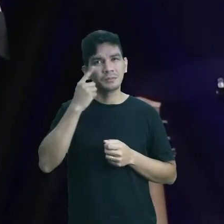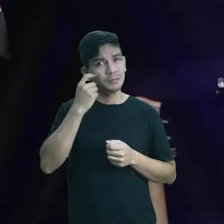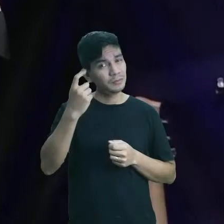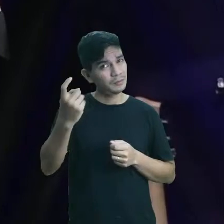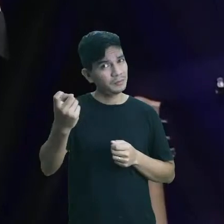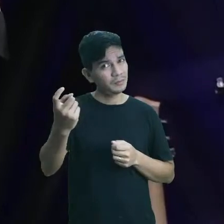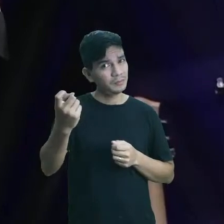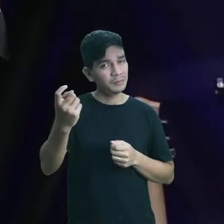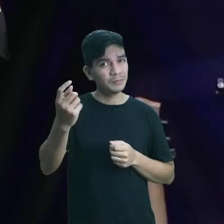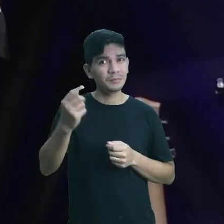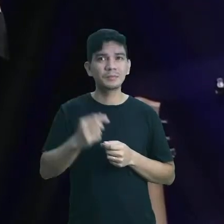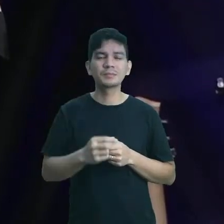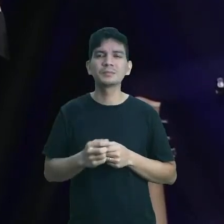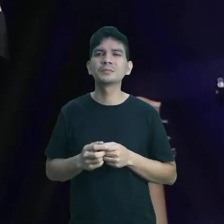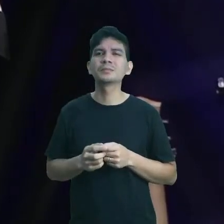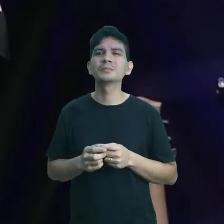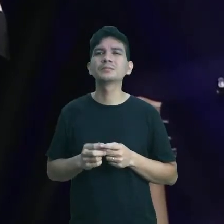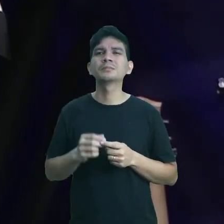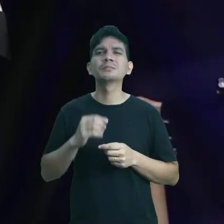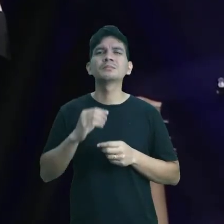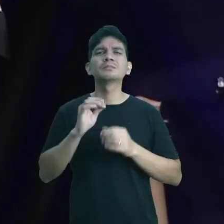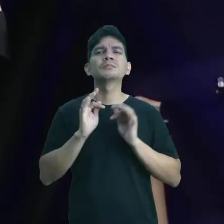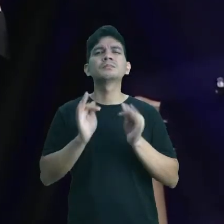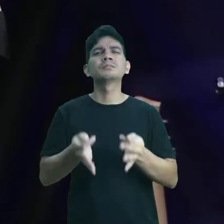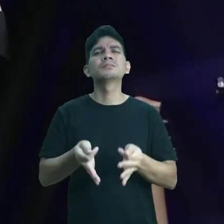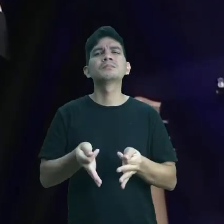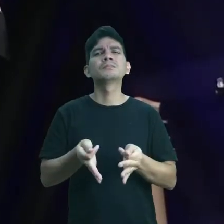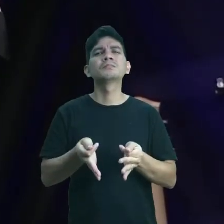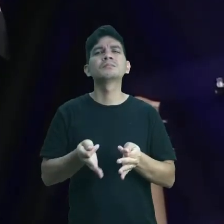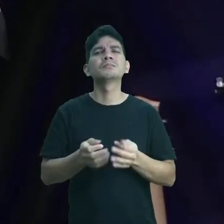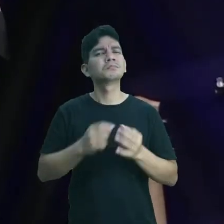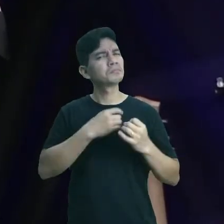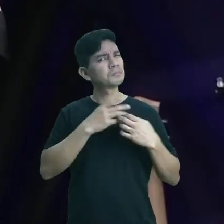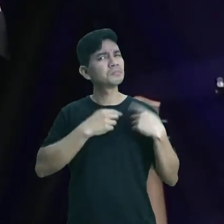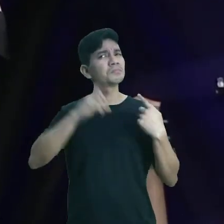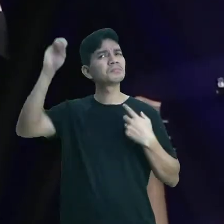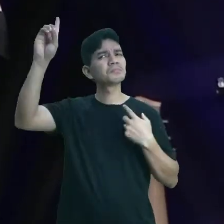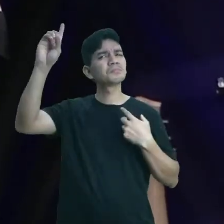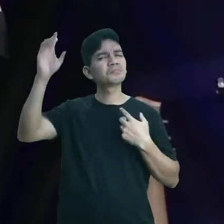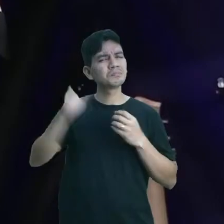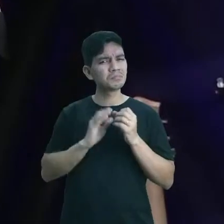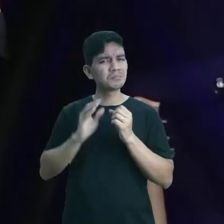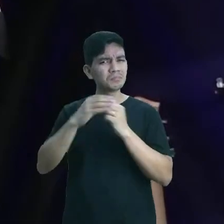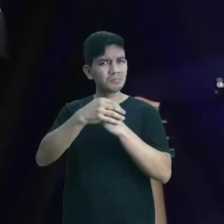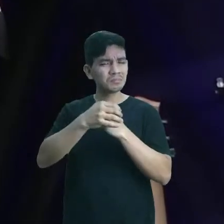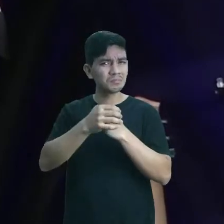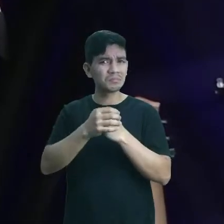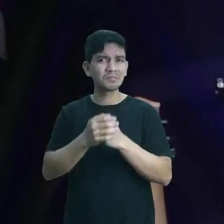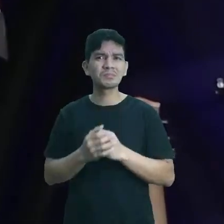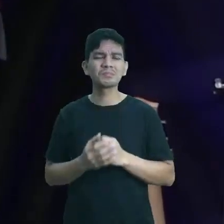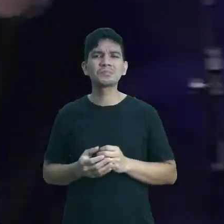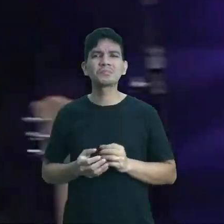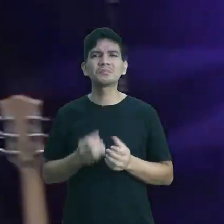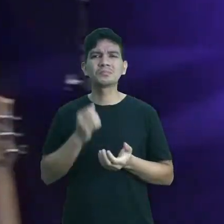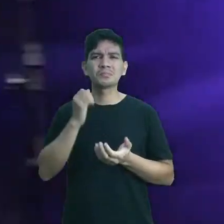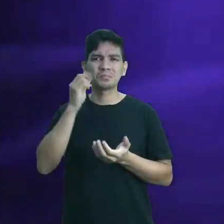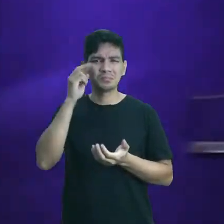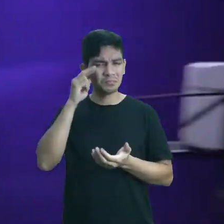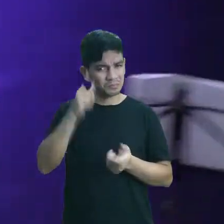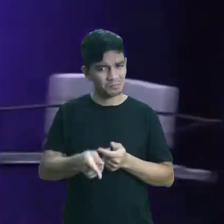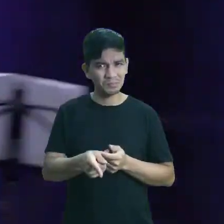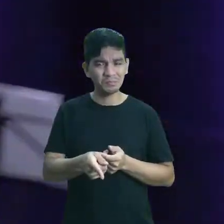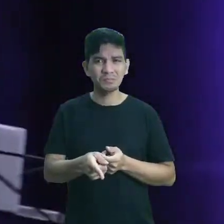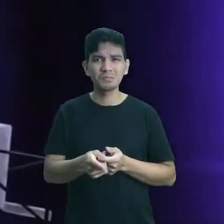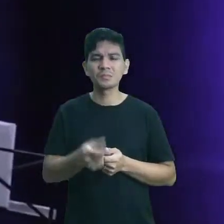depois de concluir dizendo: tema a Deus e guarde os mandamentos, pois isso é essencial para o ser humano. O homem, quando fala